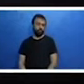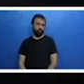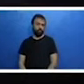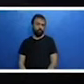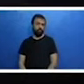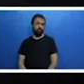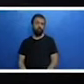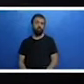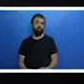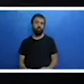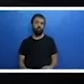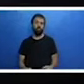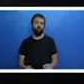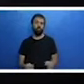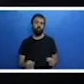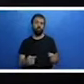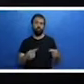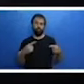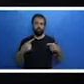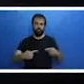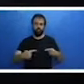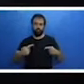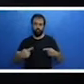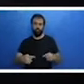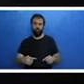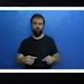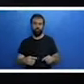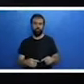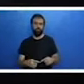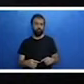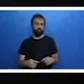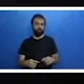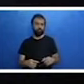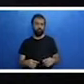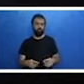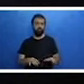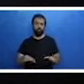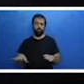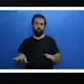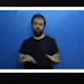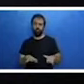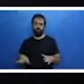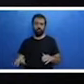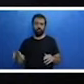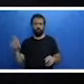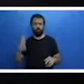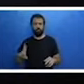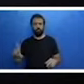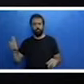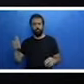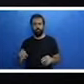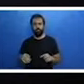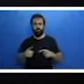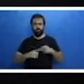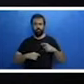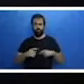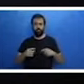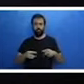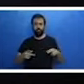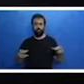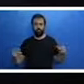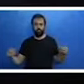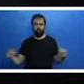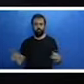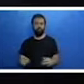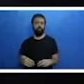realizados vários tipos de movimentos com objetos diferentes e com partes do corpo diferente